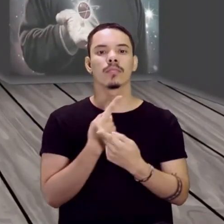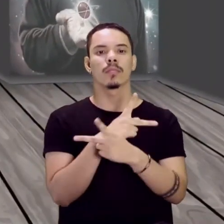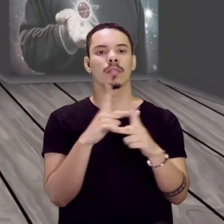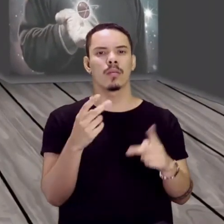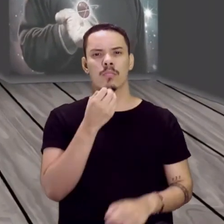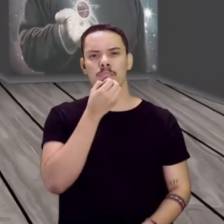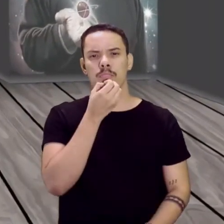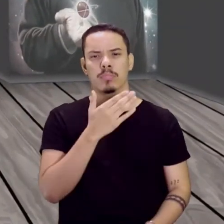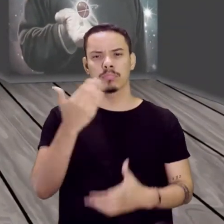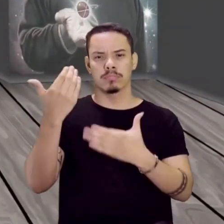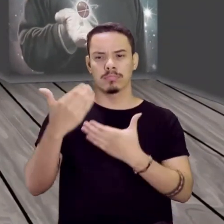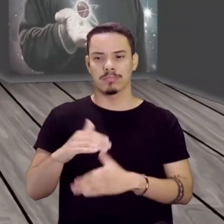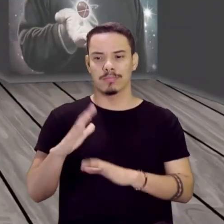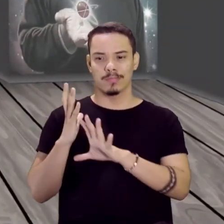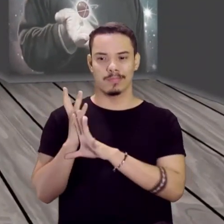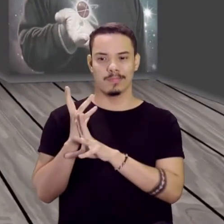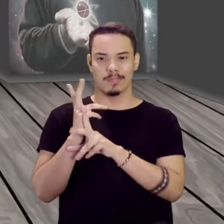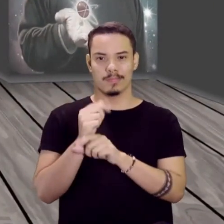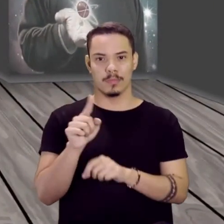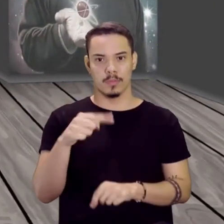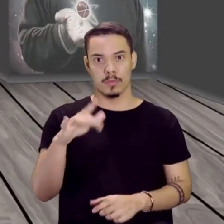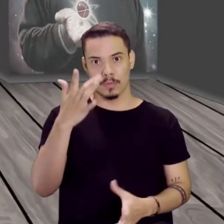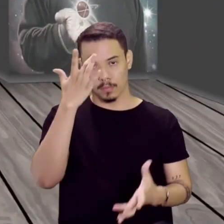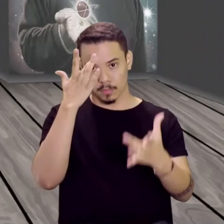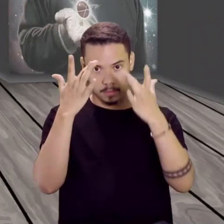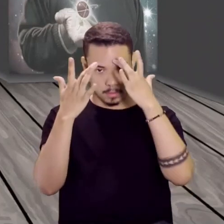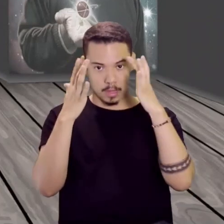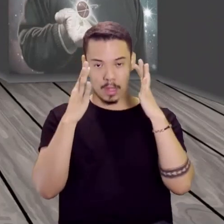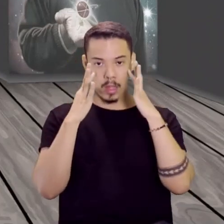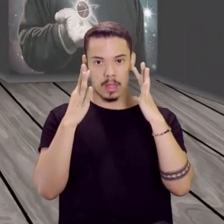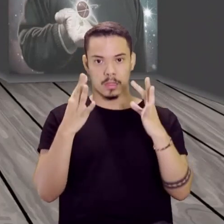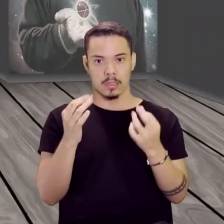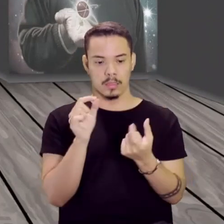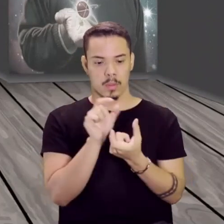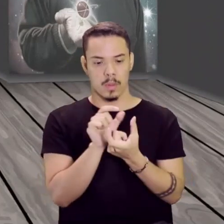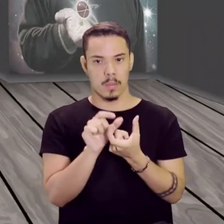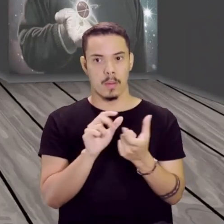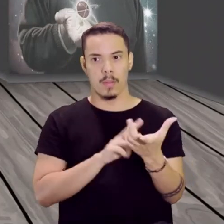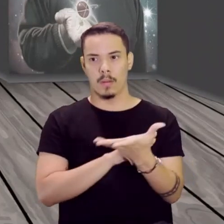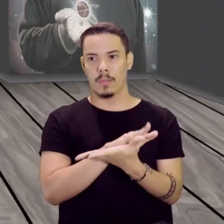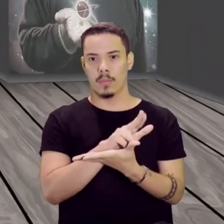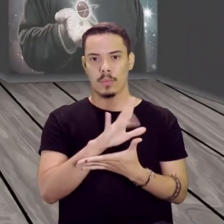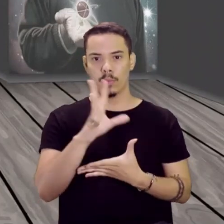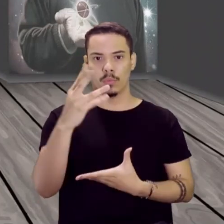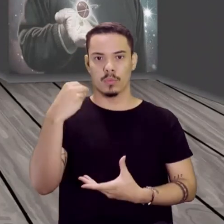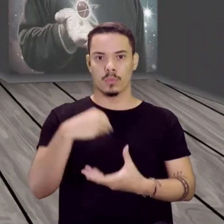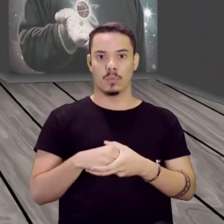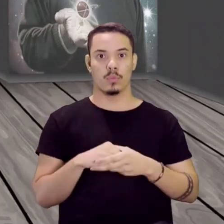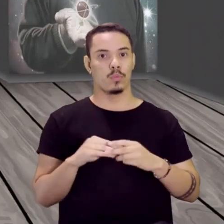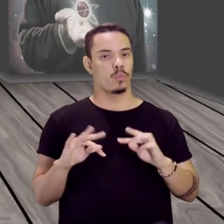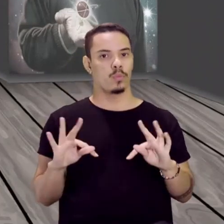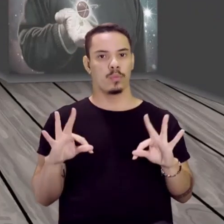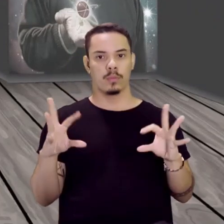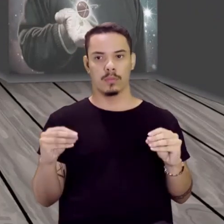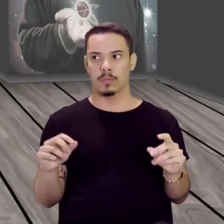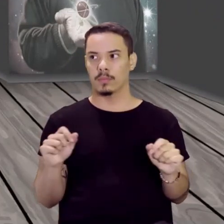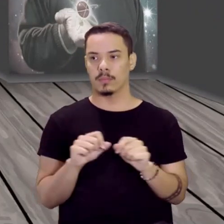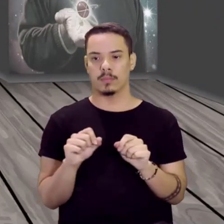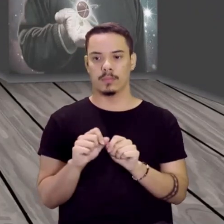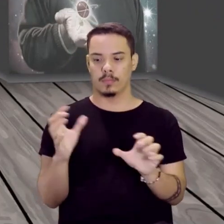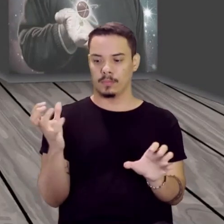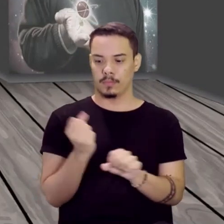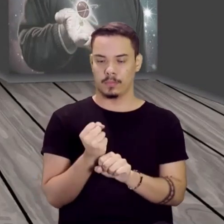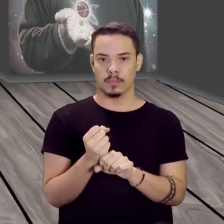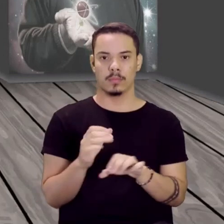avaliação. Justamente. Que a revisão aí vocês fixem. Preste atenção lá na unidade, tá? Para poder fazer o cálculo.